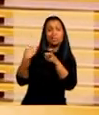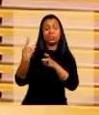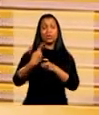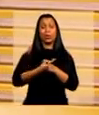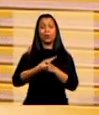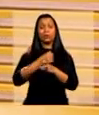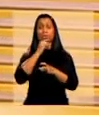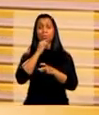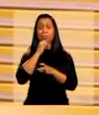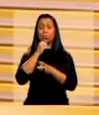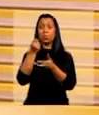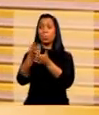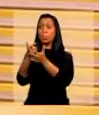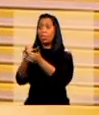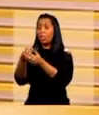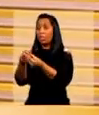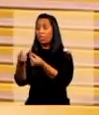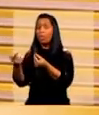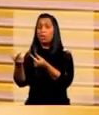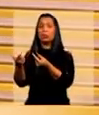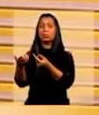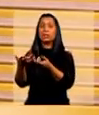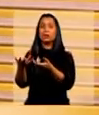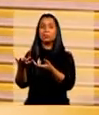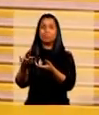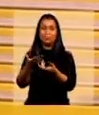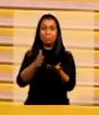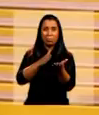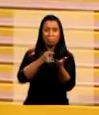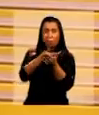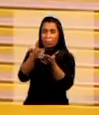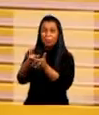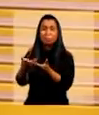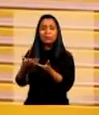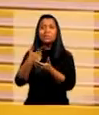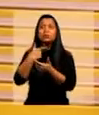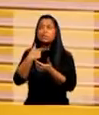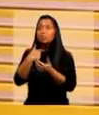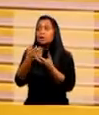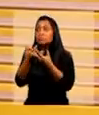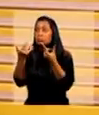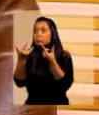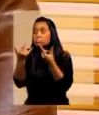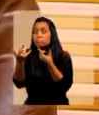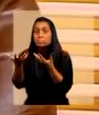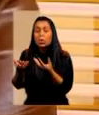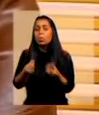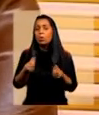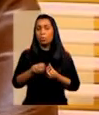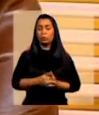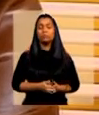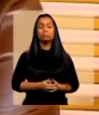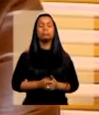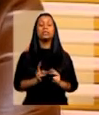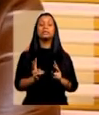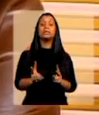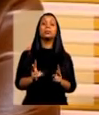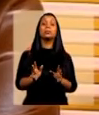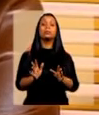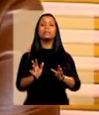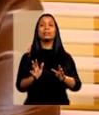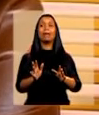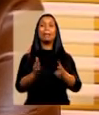que a gente estaria saindo do consumismo e indo para a compulsão? Que sinal esse comprador dá? É sempre